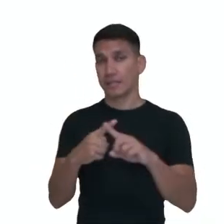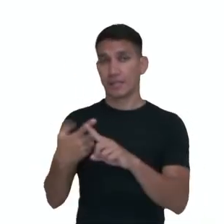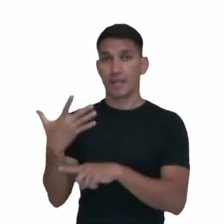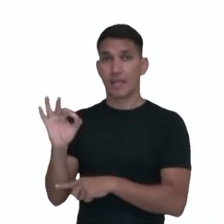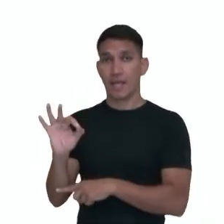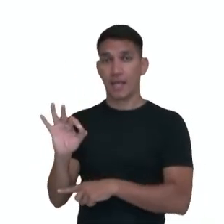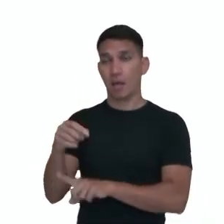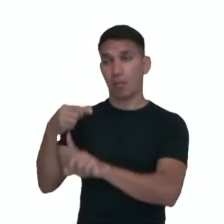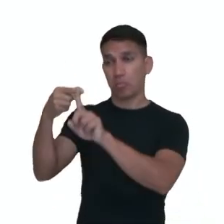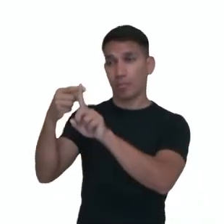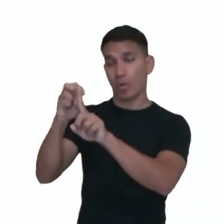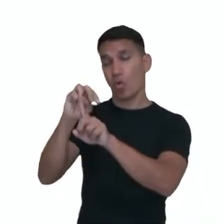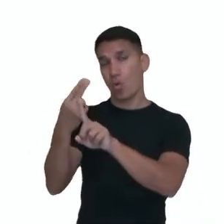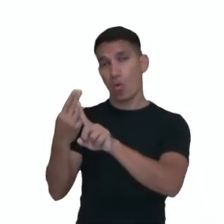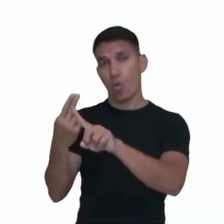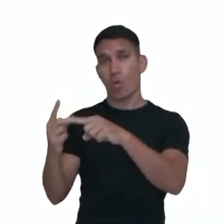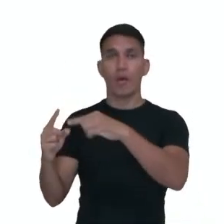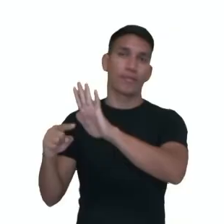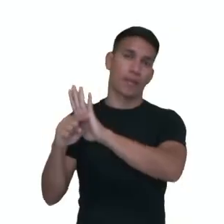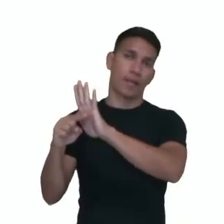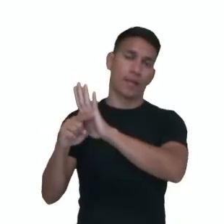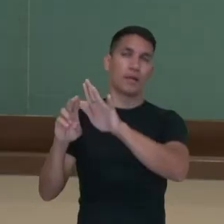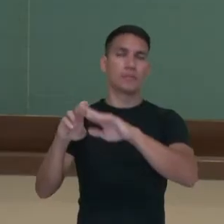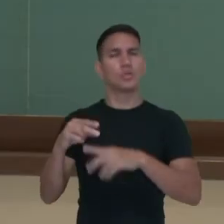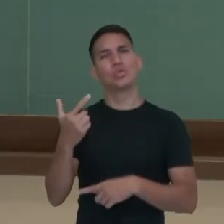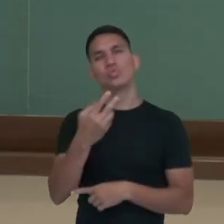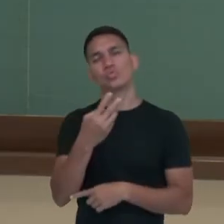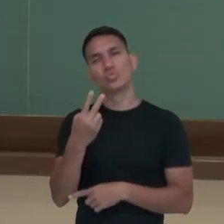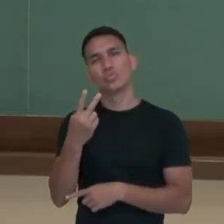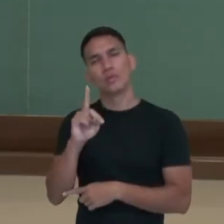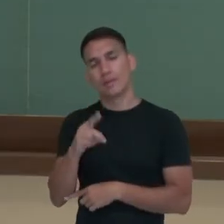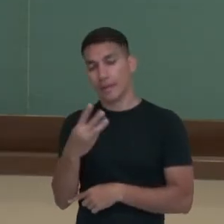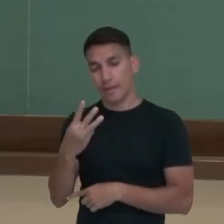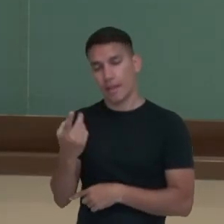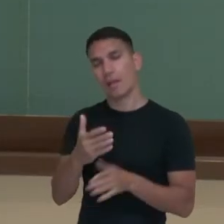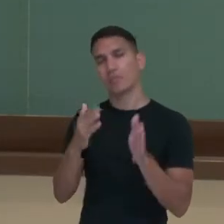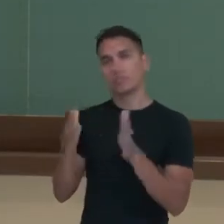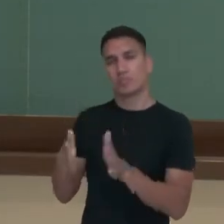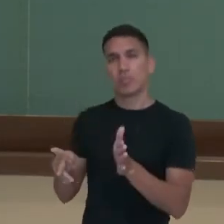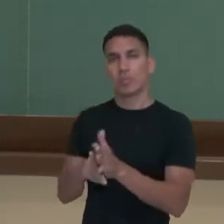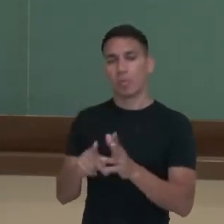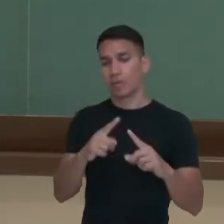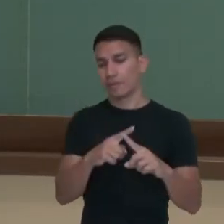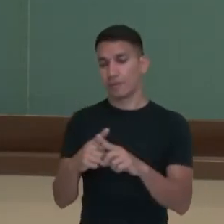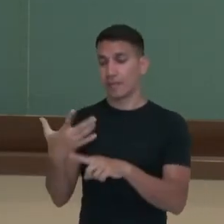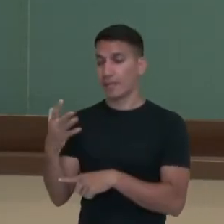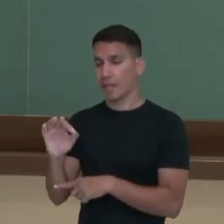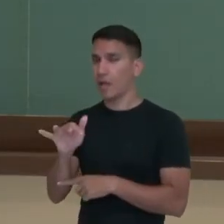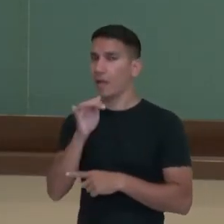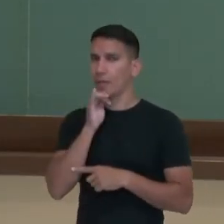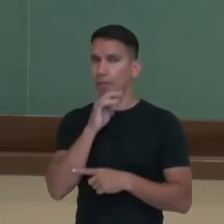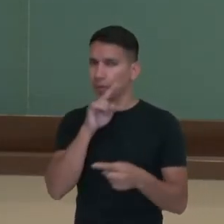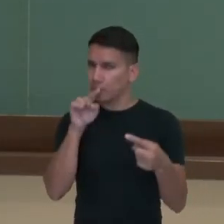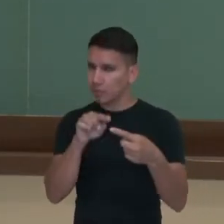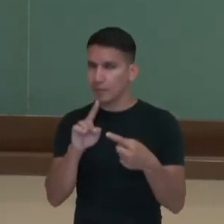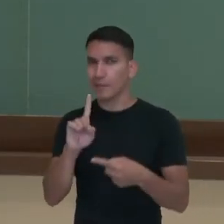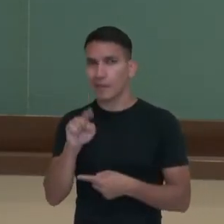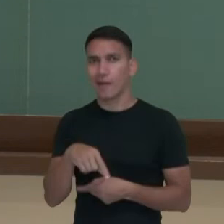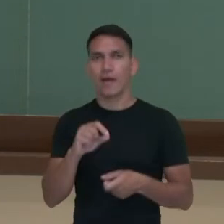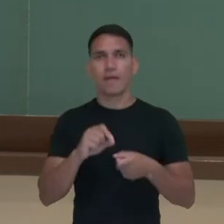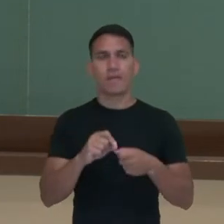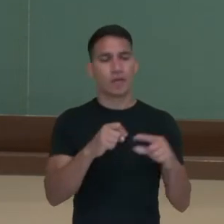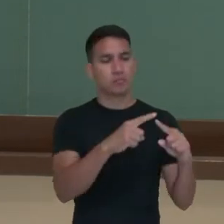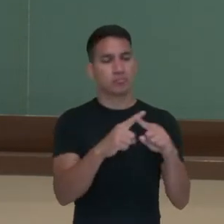terceiro passo é escrever o produto do número pela potência de 10. Então, olha só. A finalidade de fazer